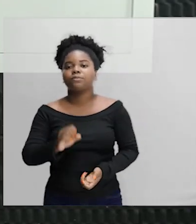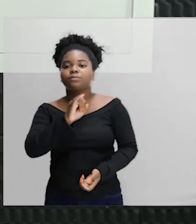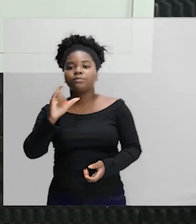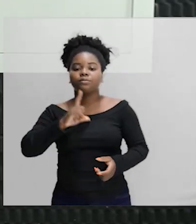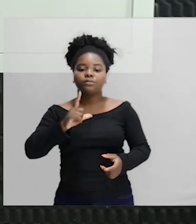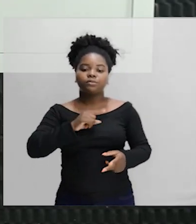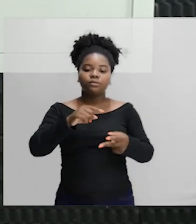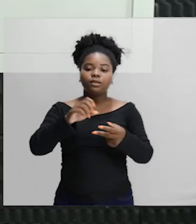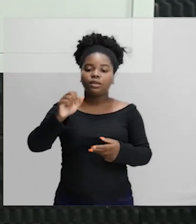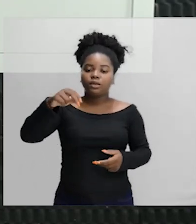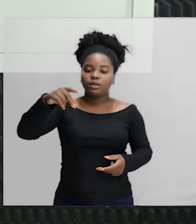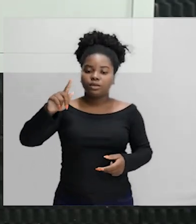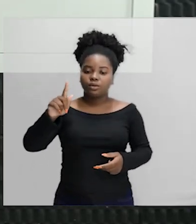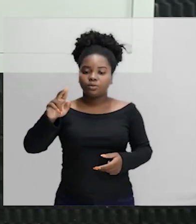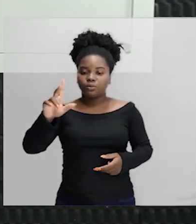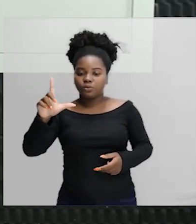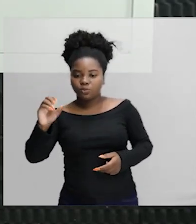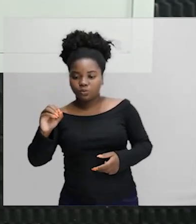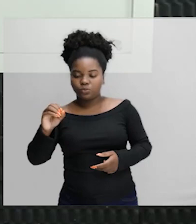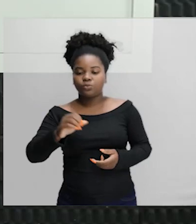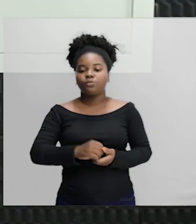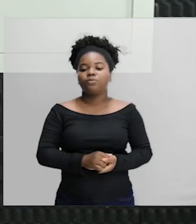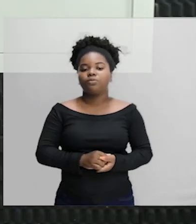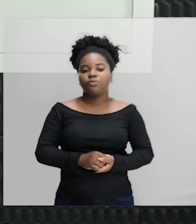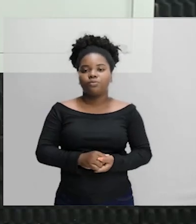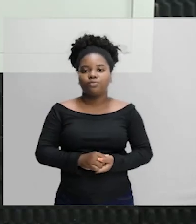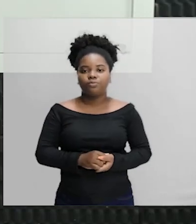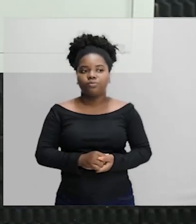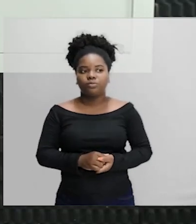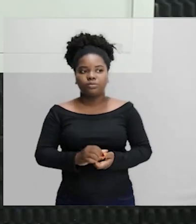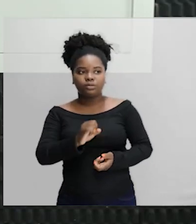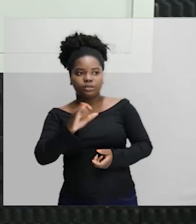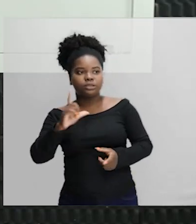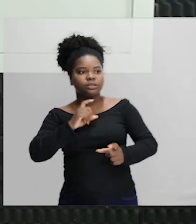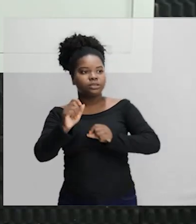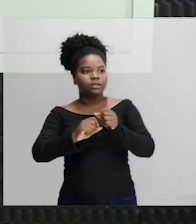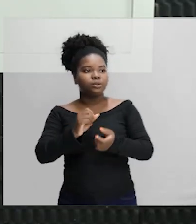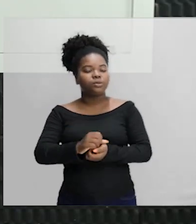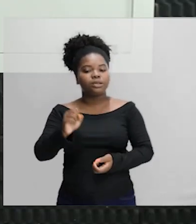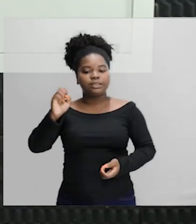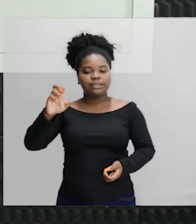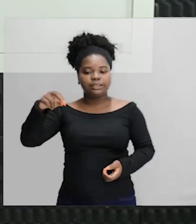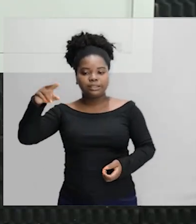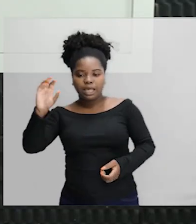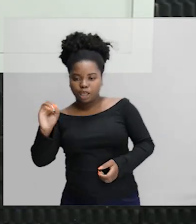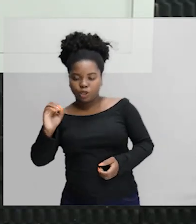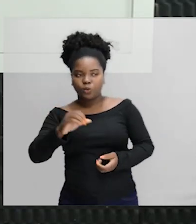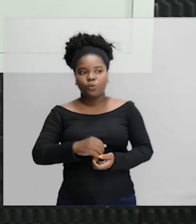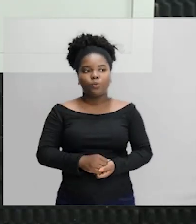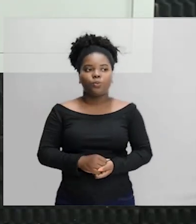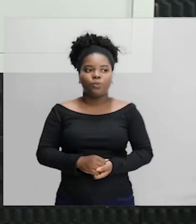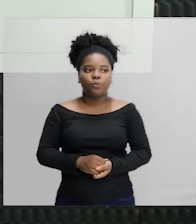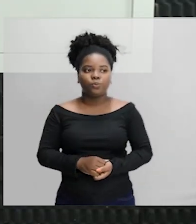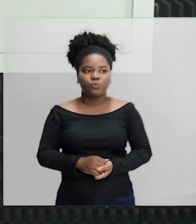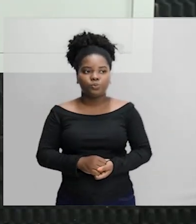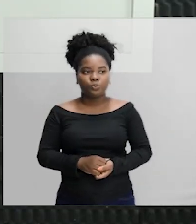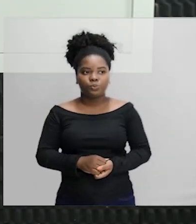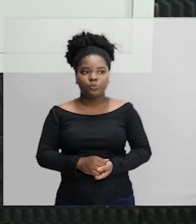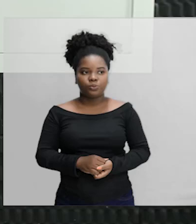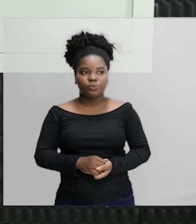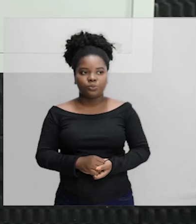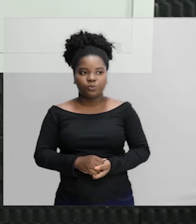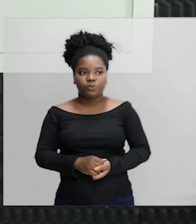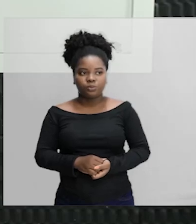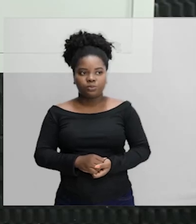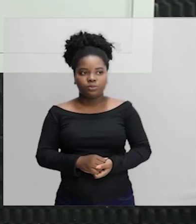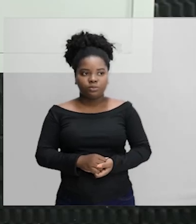um ângulo, que é o seno de θ, certo? Se tivesse aqui o seno, vou colocar de vermelho.